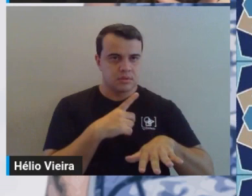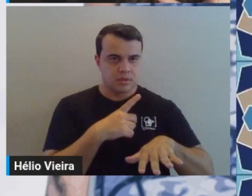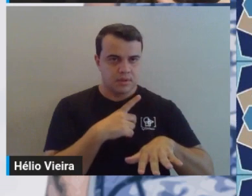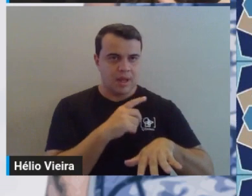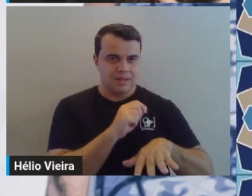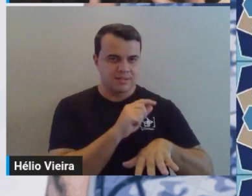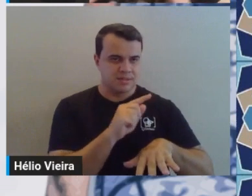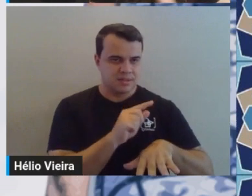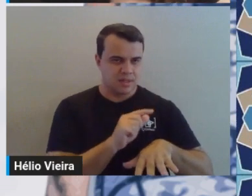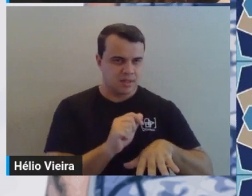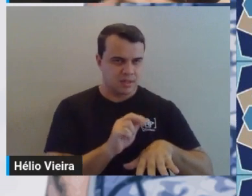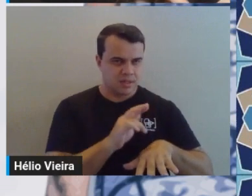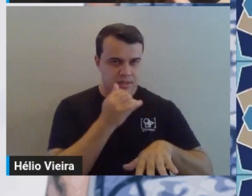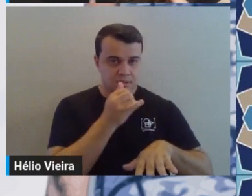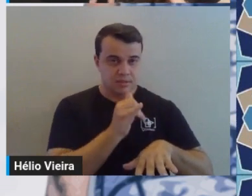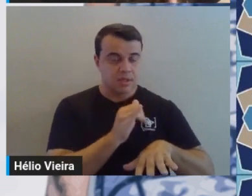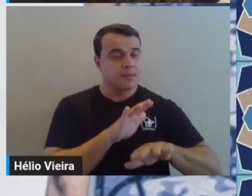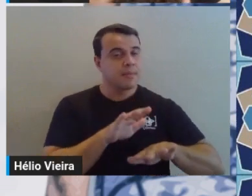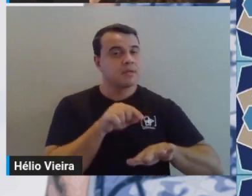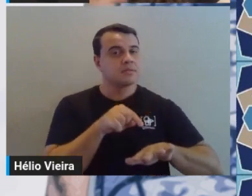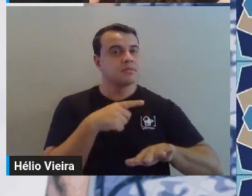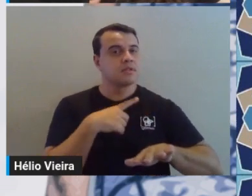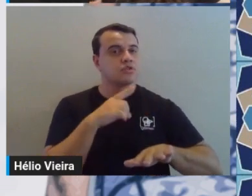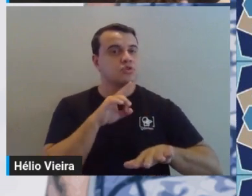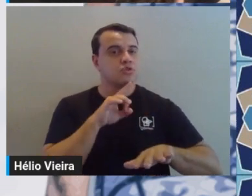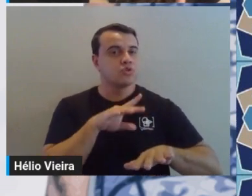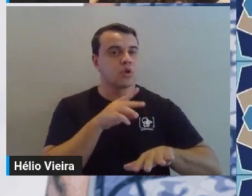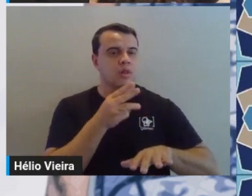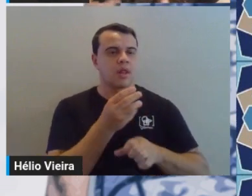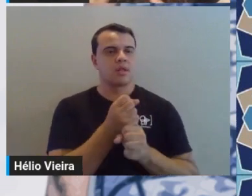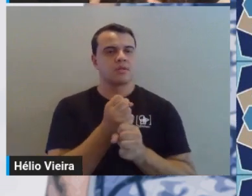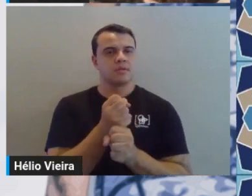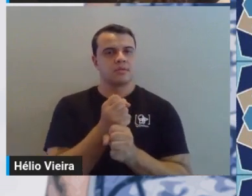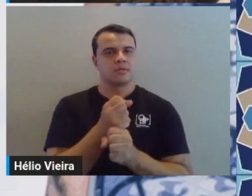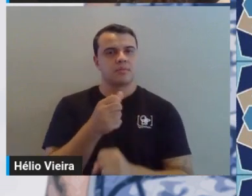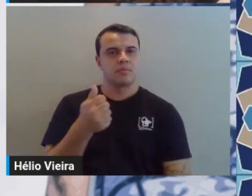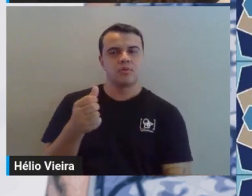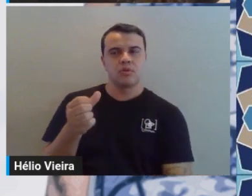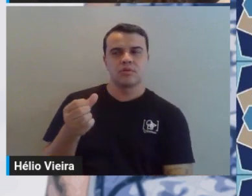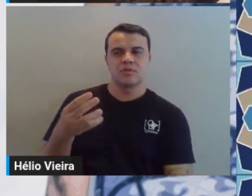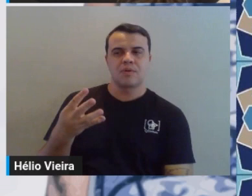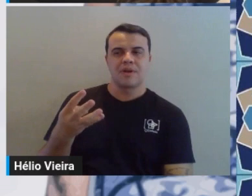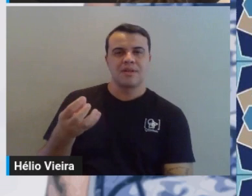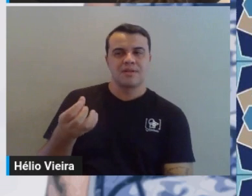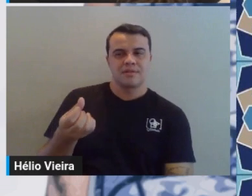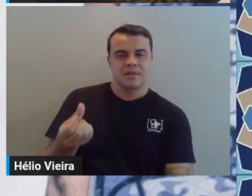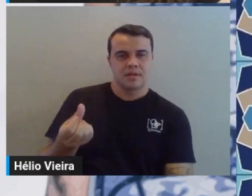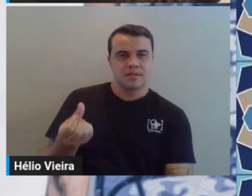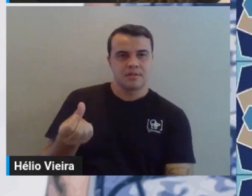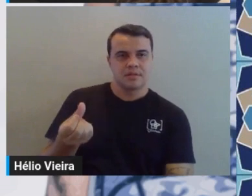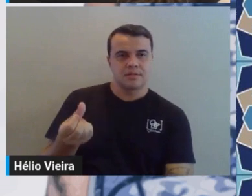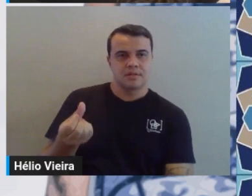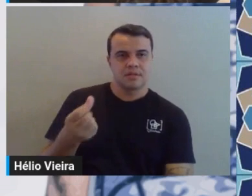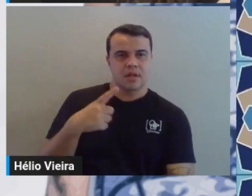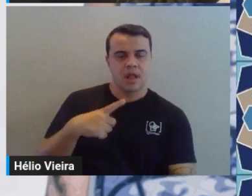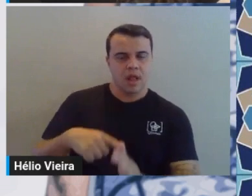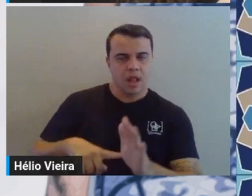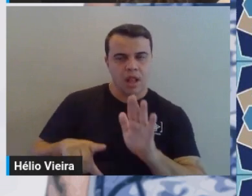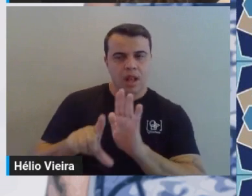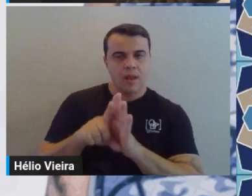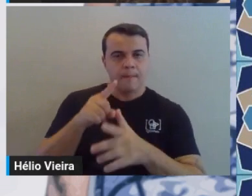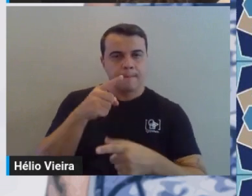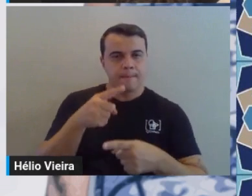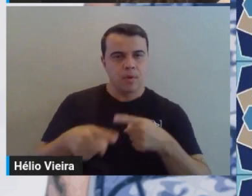azar. Só que ele só funciona 3 anos, porque em 1946 é proibido os